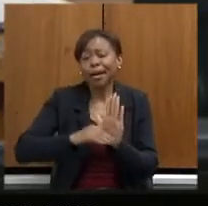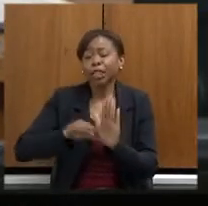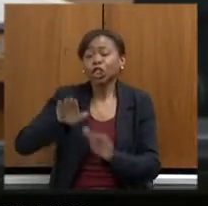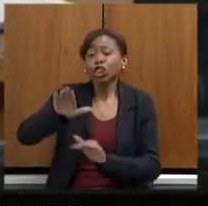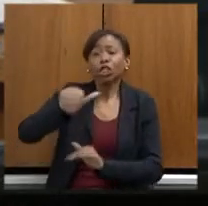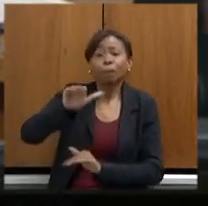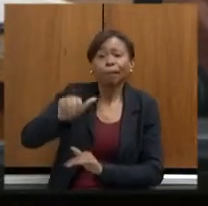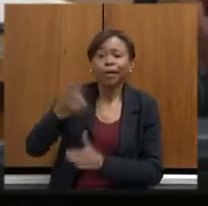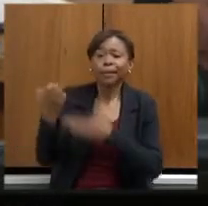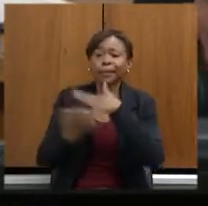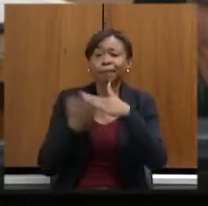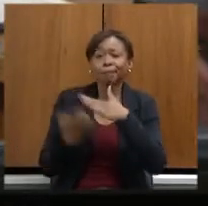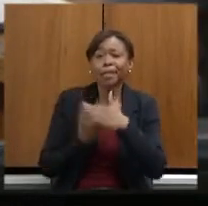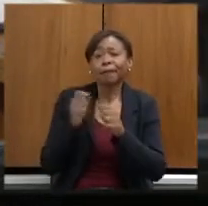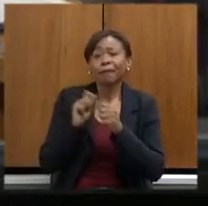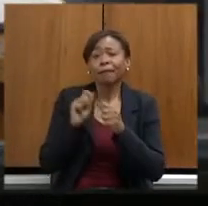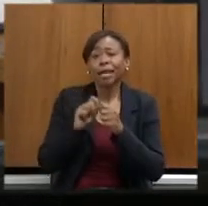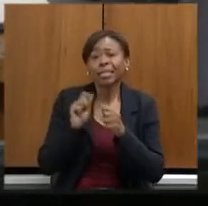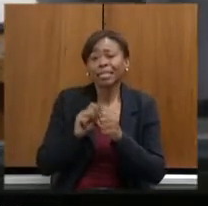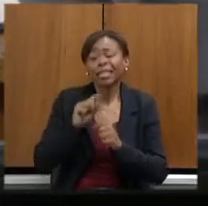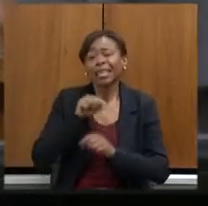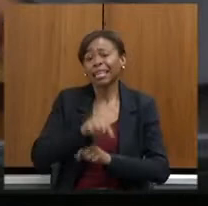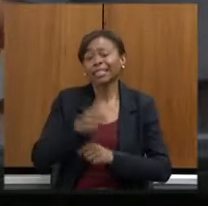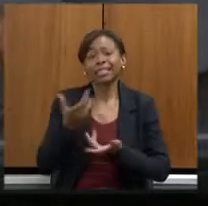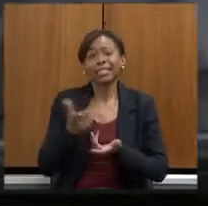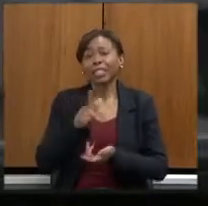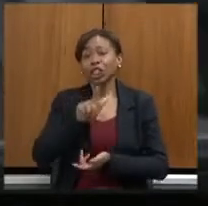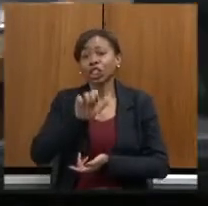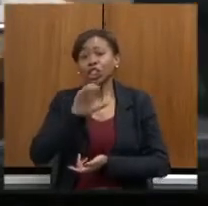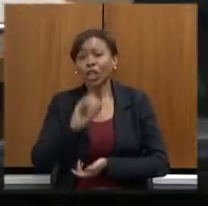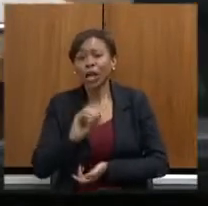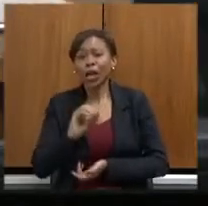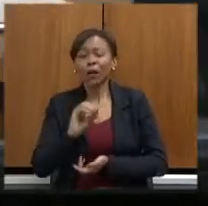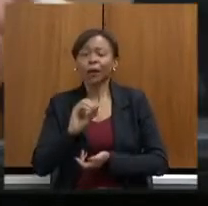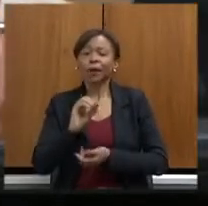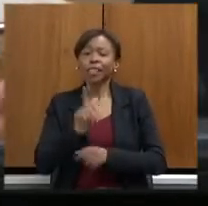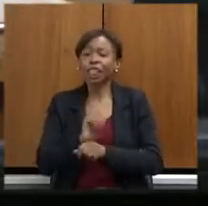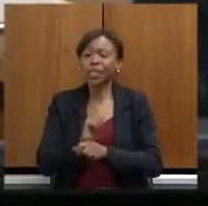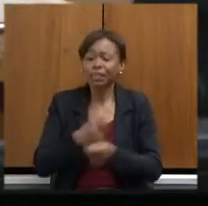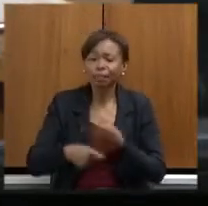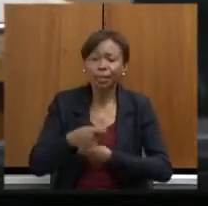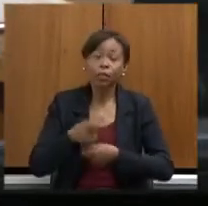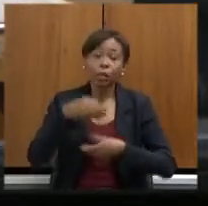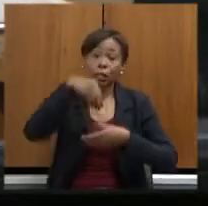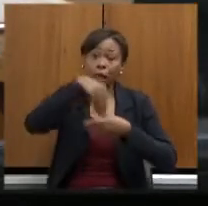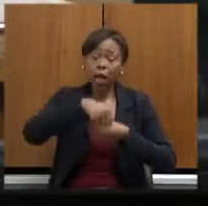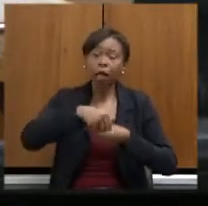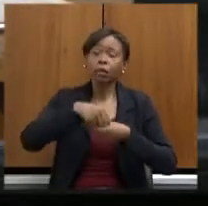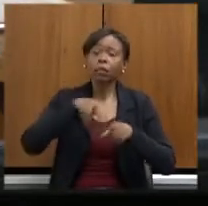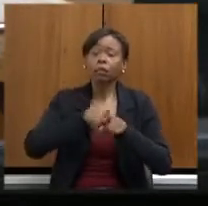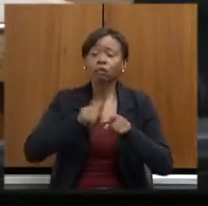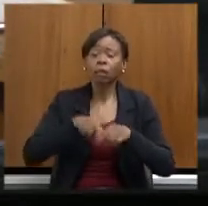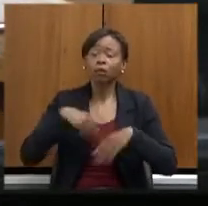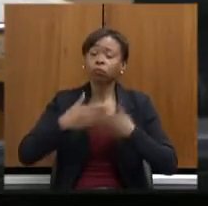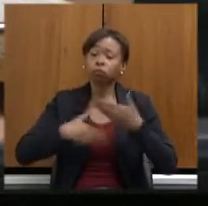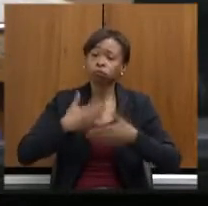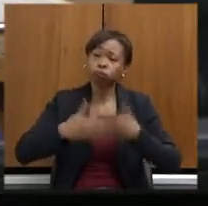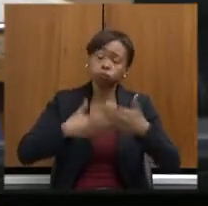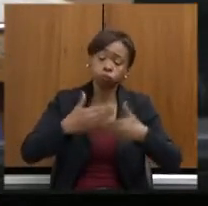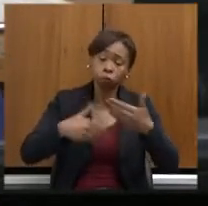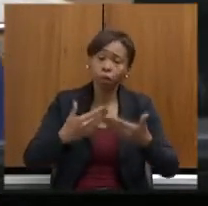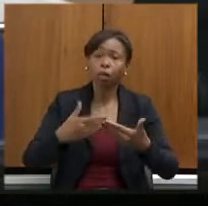o georreferenciamento depois tem todo o processo interno né para gente poder colocar isso e